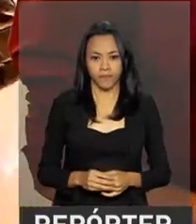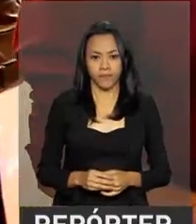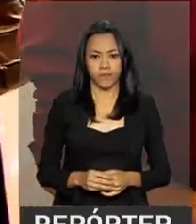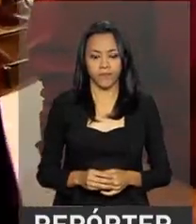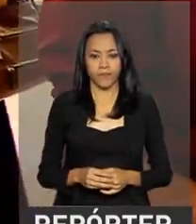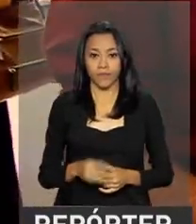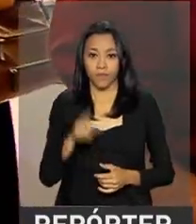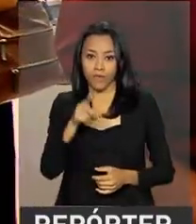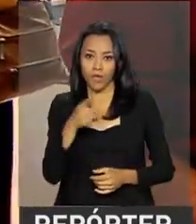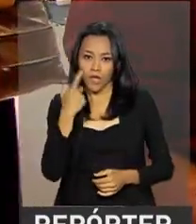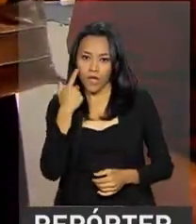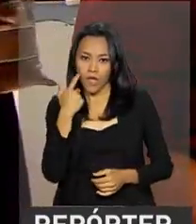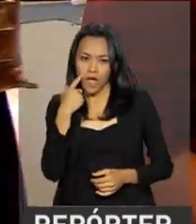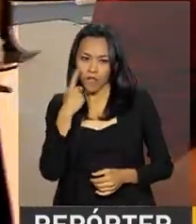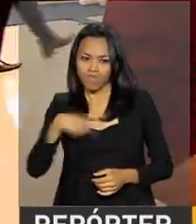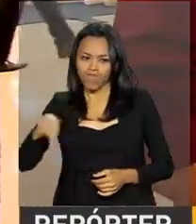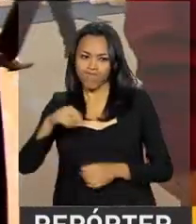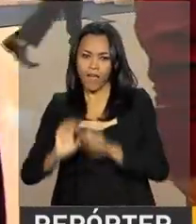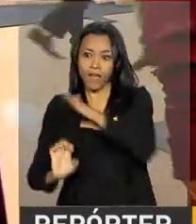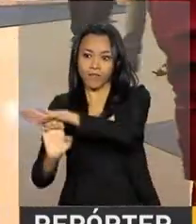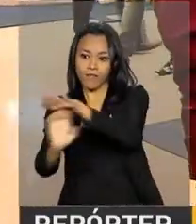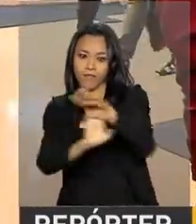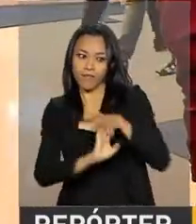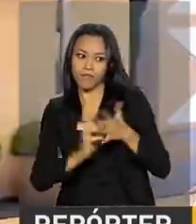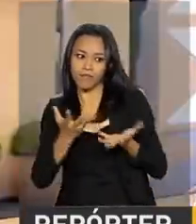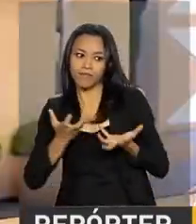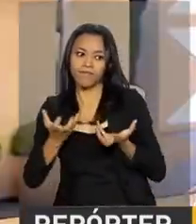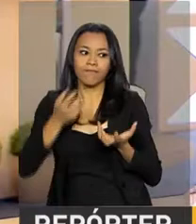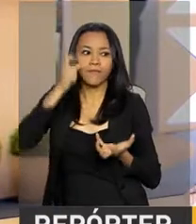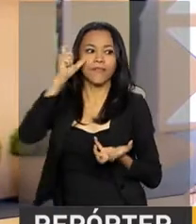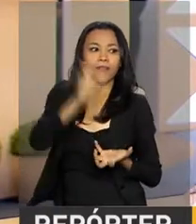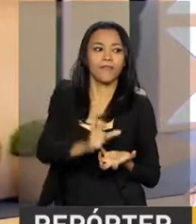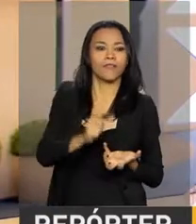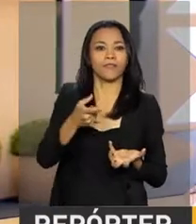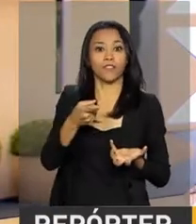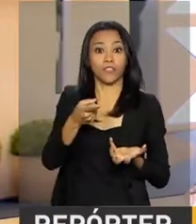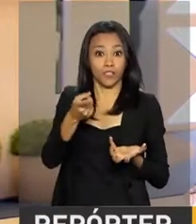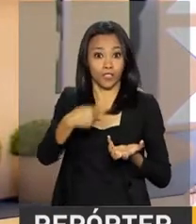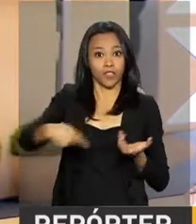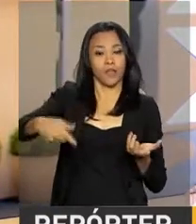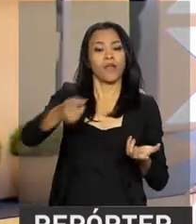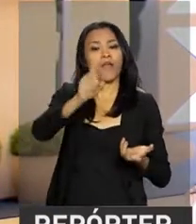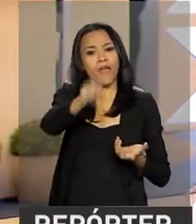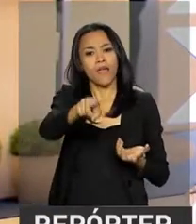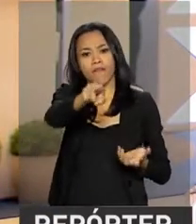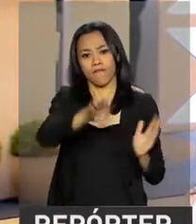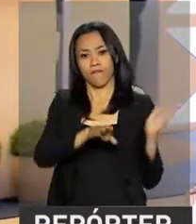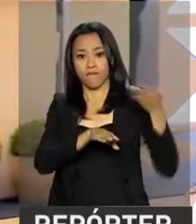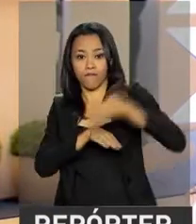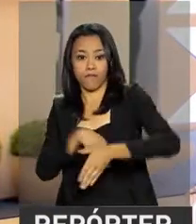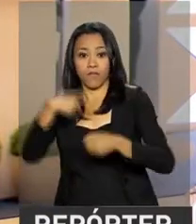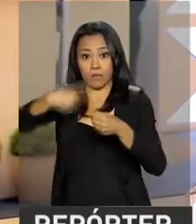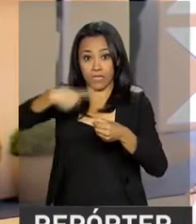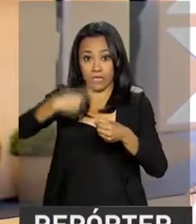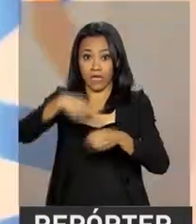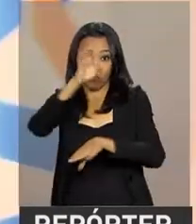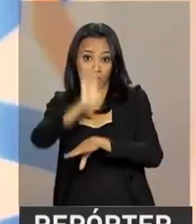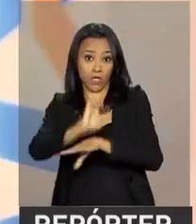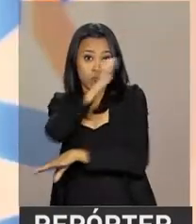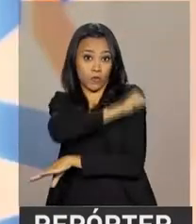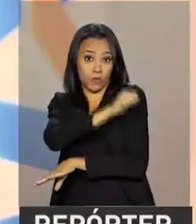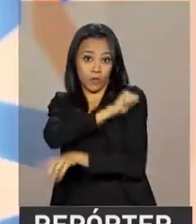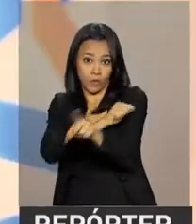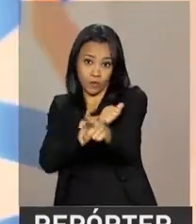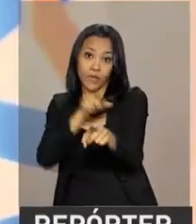De olho em ampliar contratos com o município, este empresário veio de Cachoeiras de Macacu, no Rio de Janeiro.